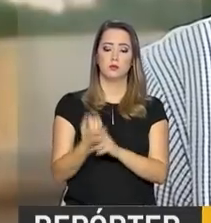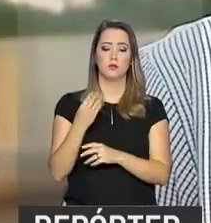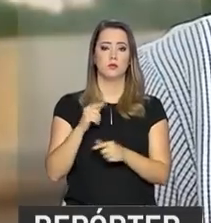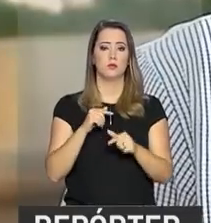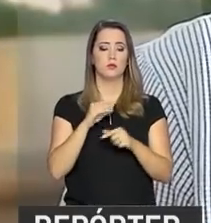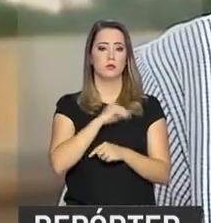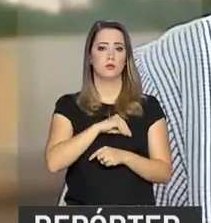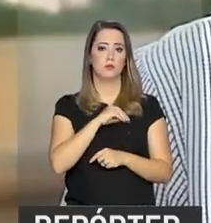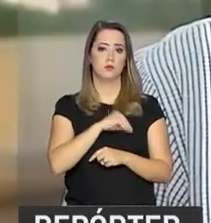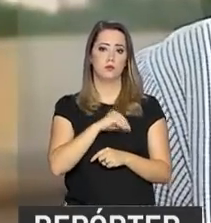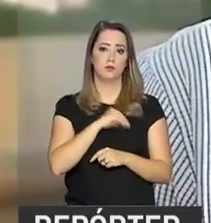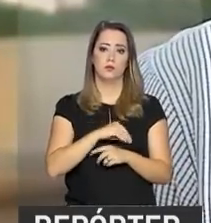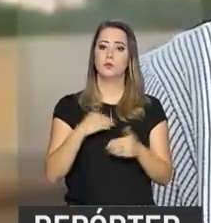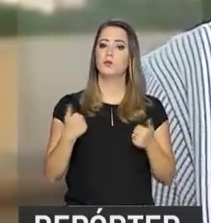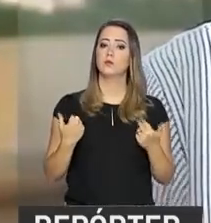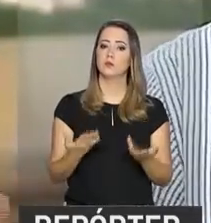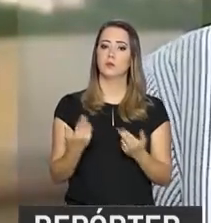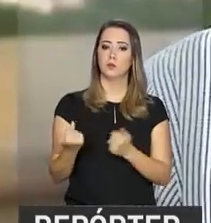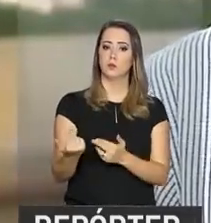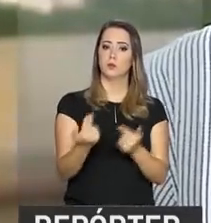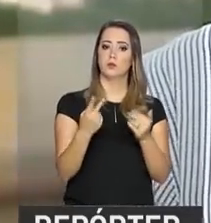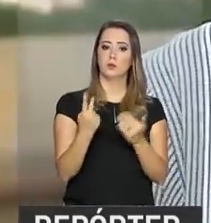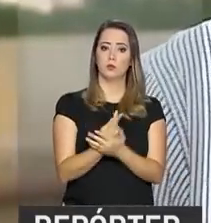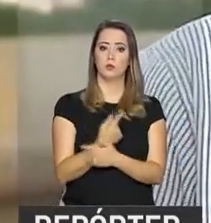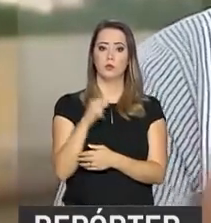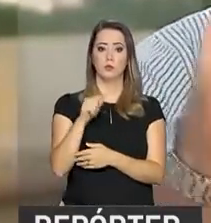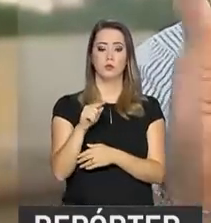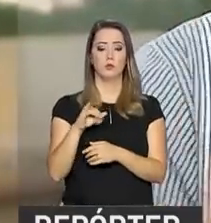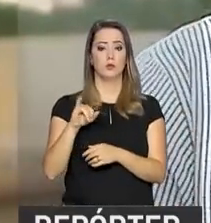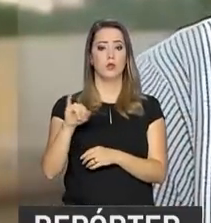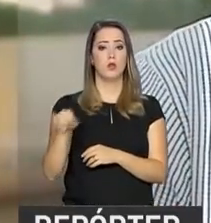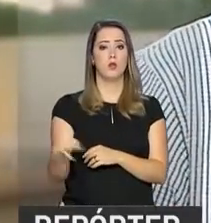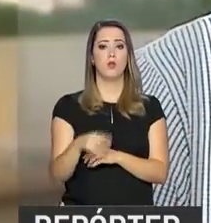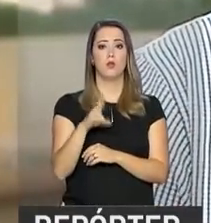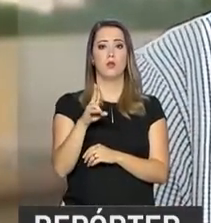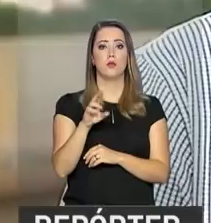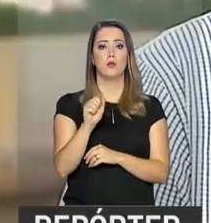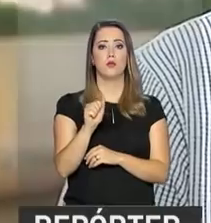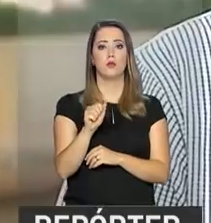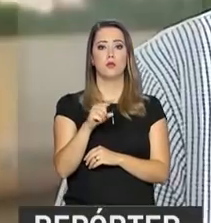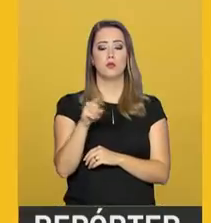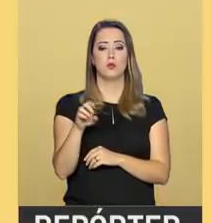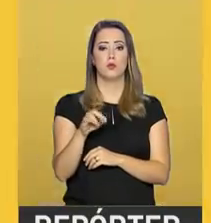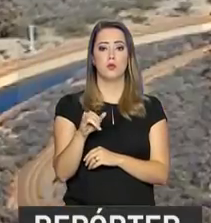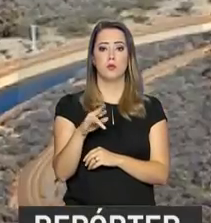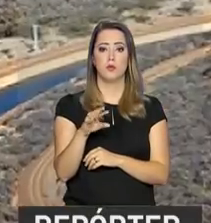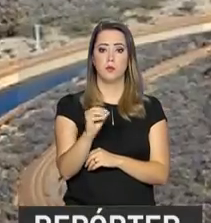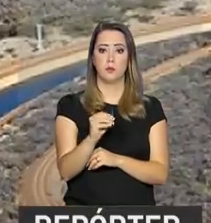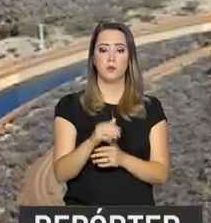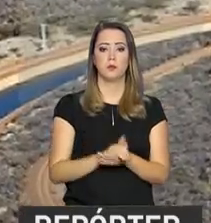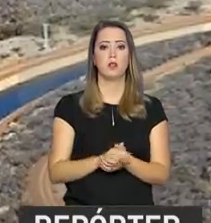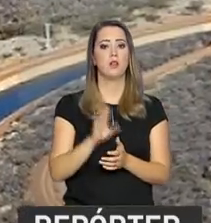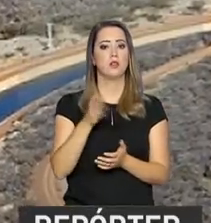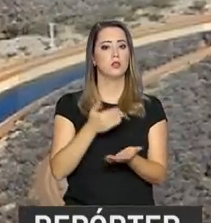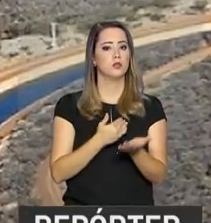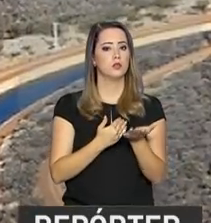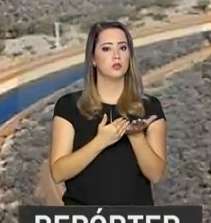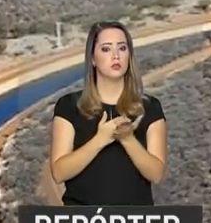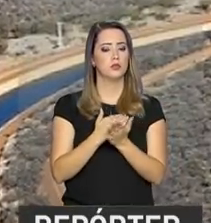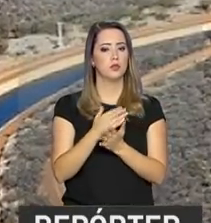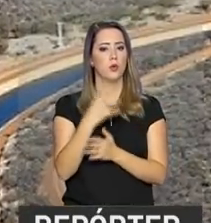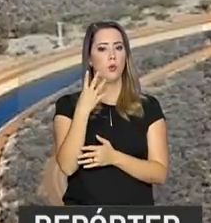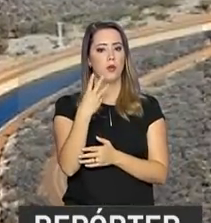receita similar ao petrolina juazeiro que nós estamos muito perto aqui de petrolina juazeiro turim não curadas 42